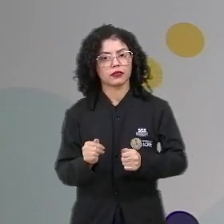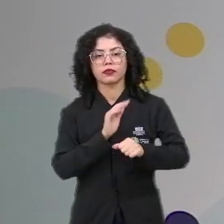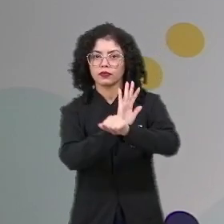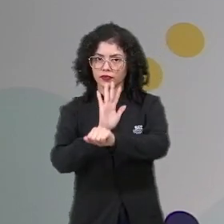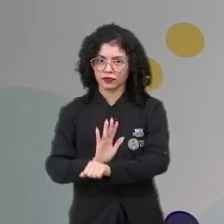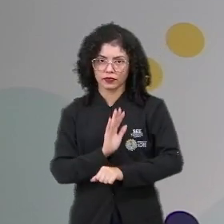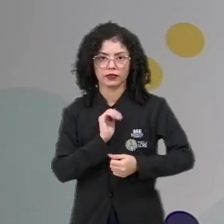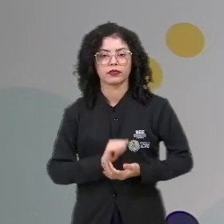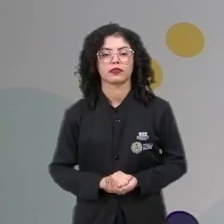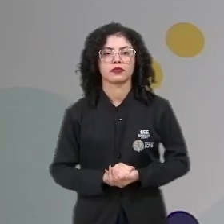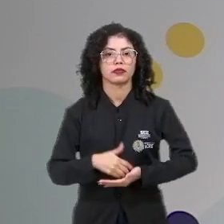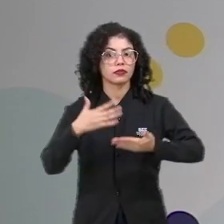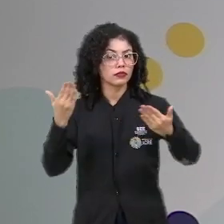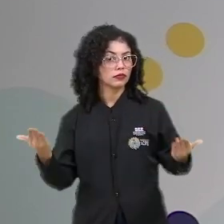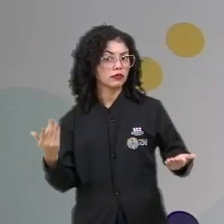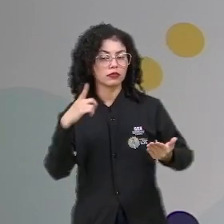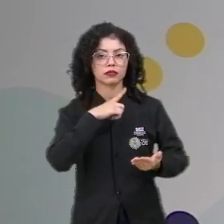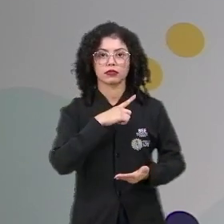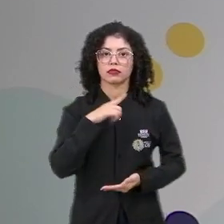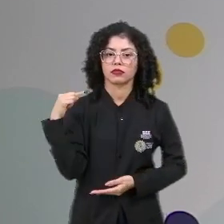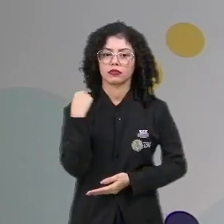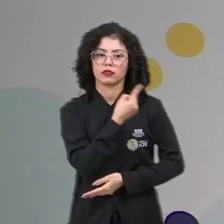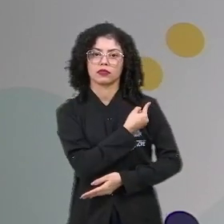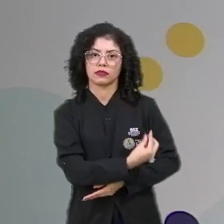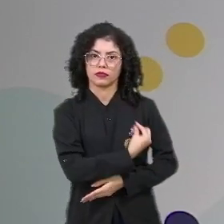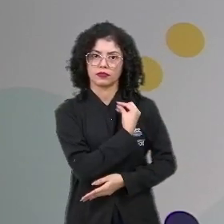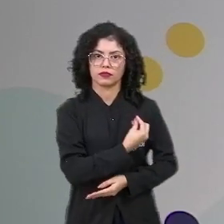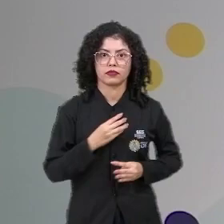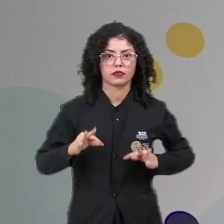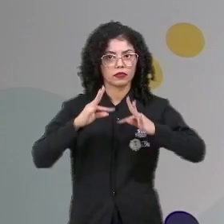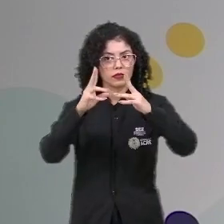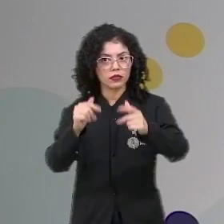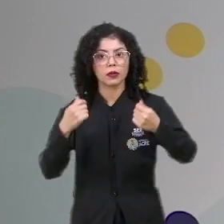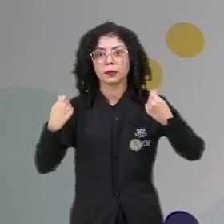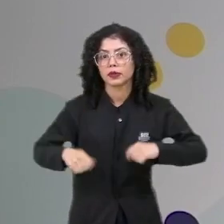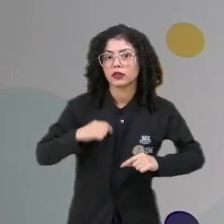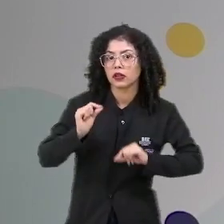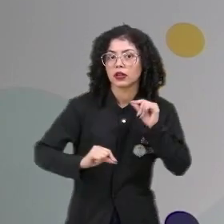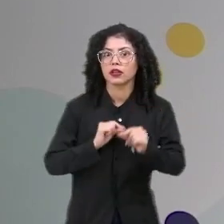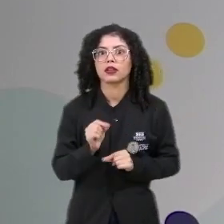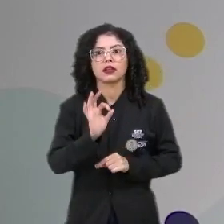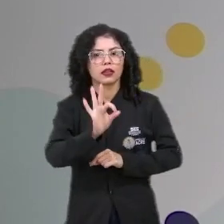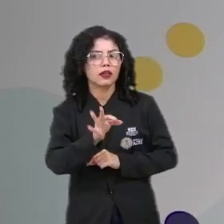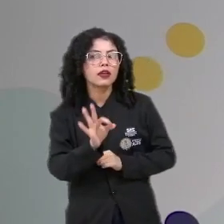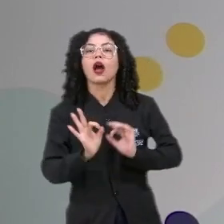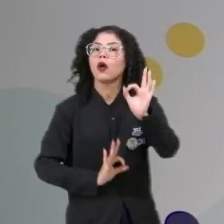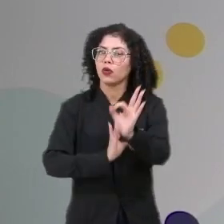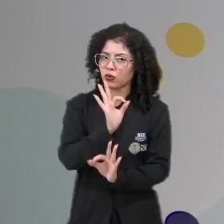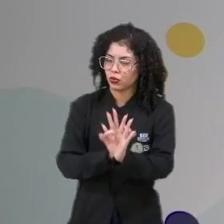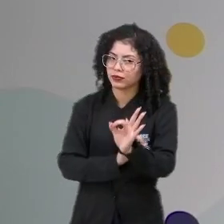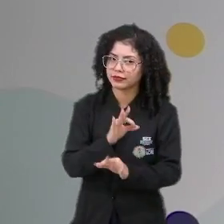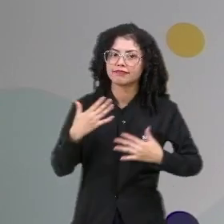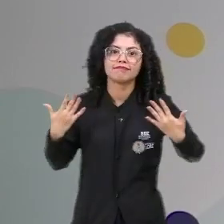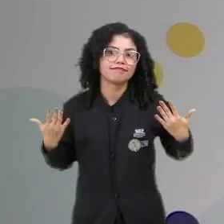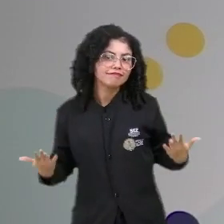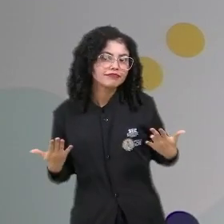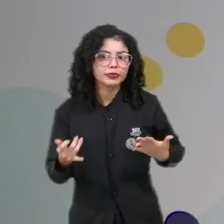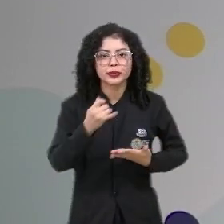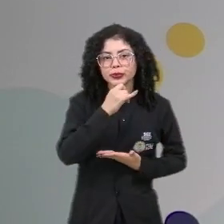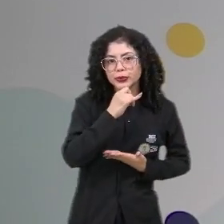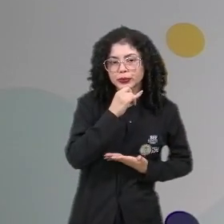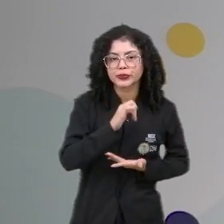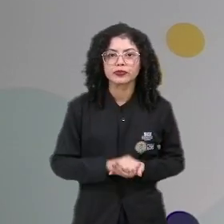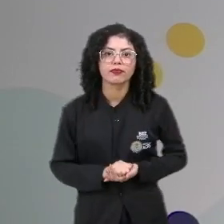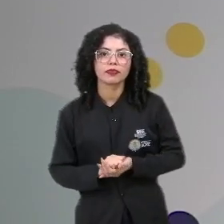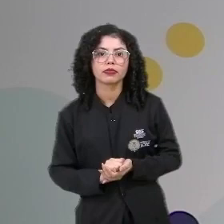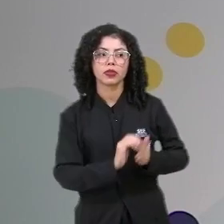colaborações. Que nem na nossa vida, em tudo na nossa vida, nós precisamos de uma certa organização. Por exemplo, em